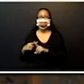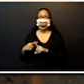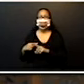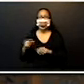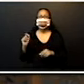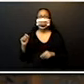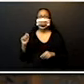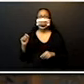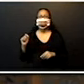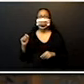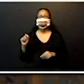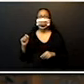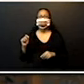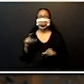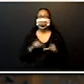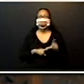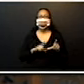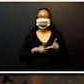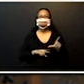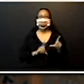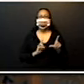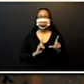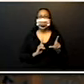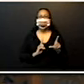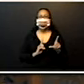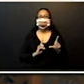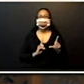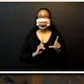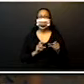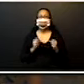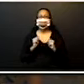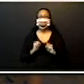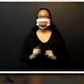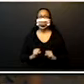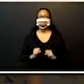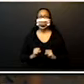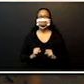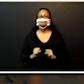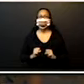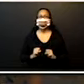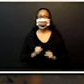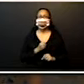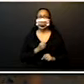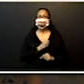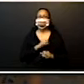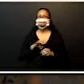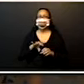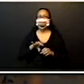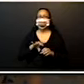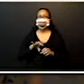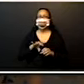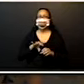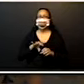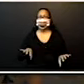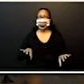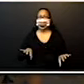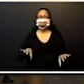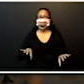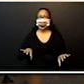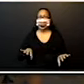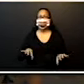E a E? A D, ele pode ser decomposto em 7.000 mais 300 mais 84 mais